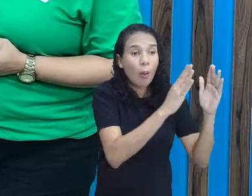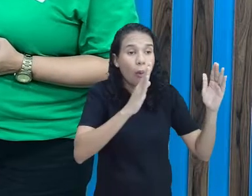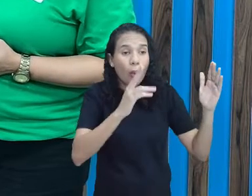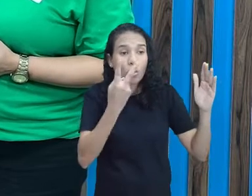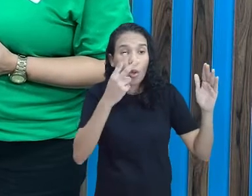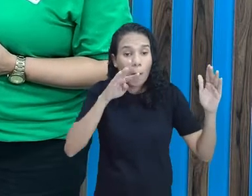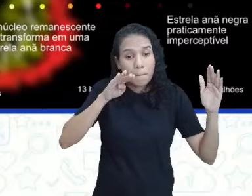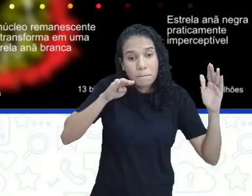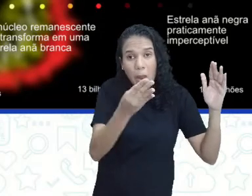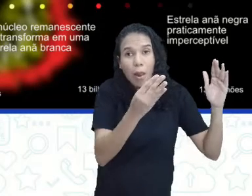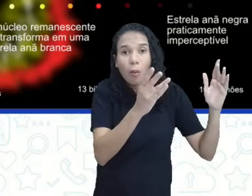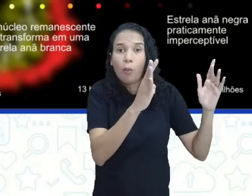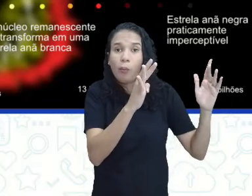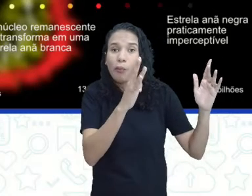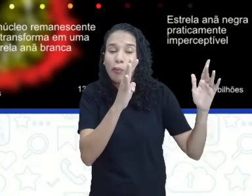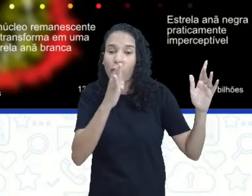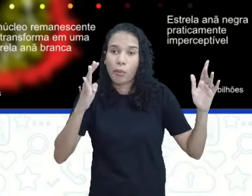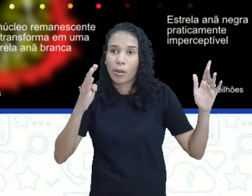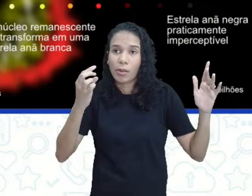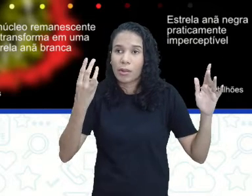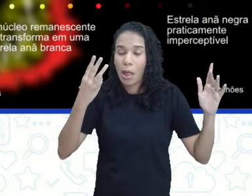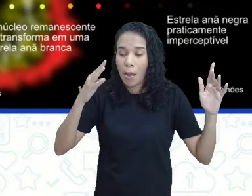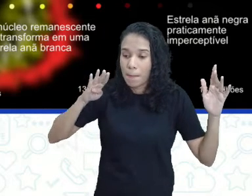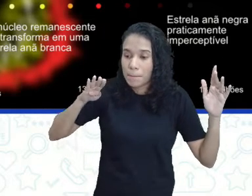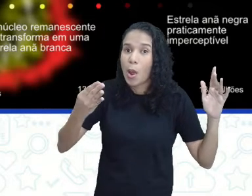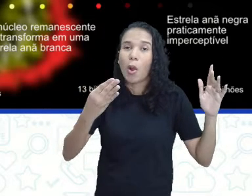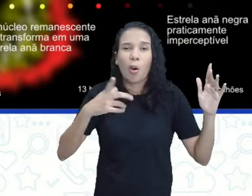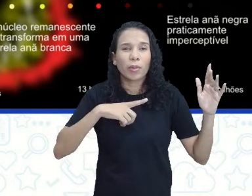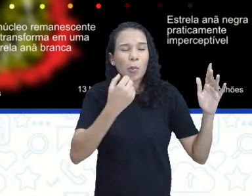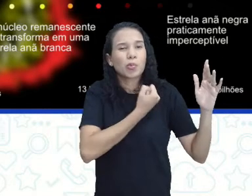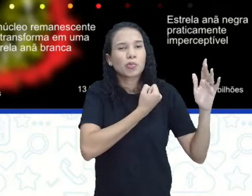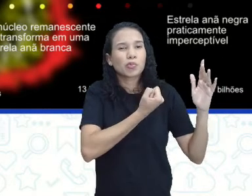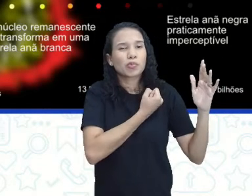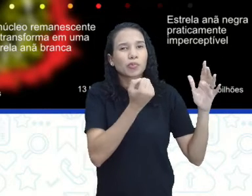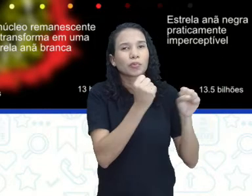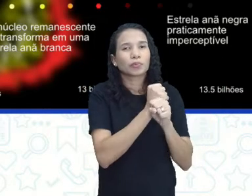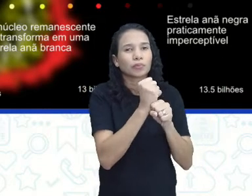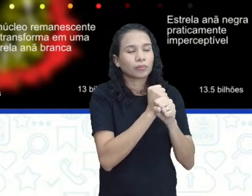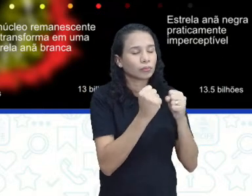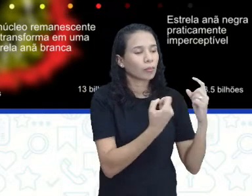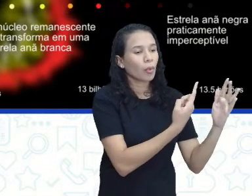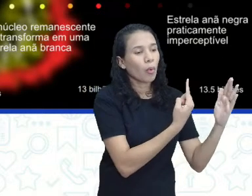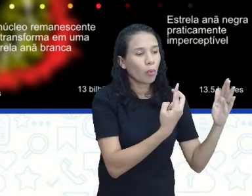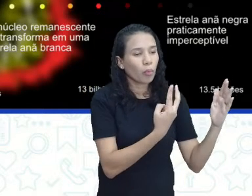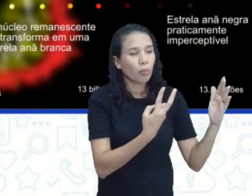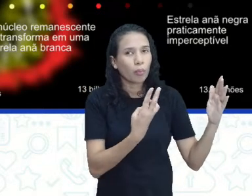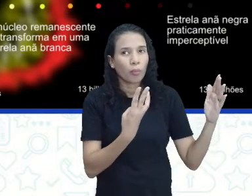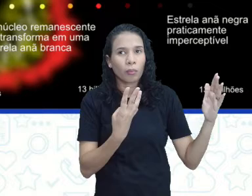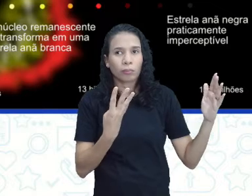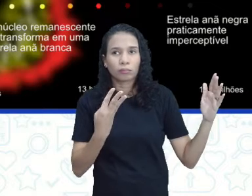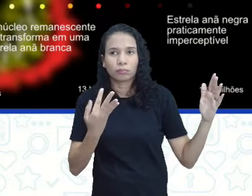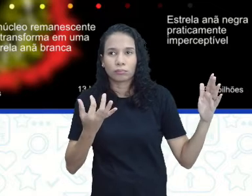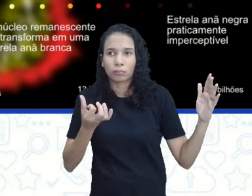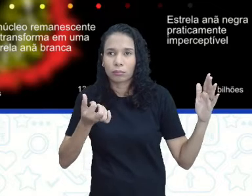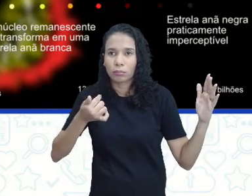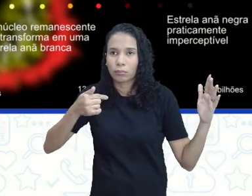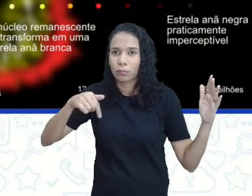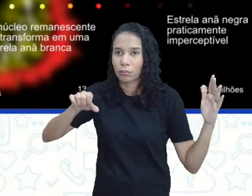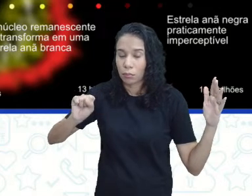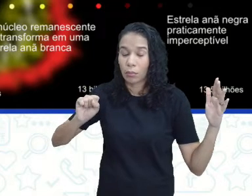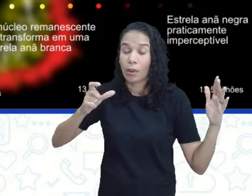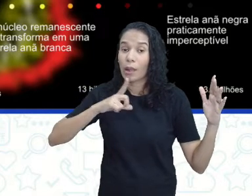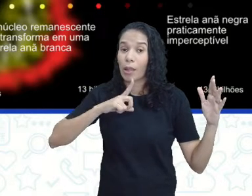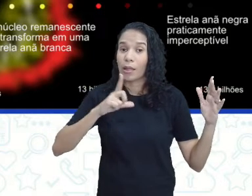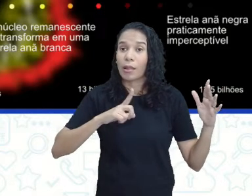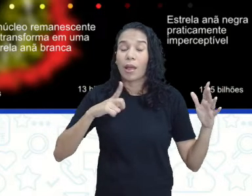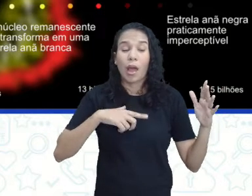estão acompanhando aí, embaixo tem a sequência, né, de bilhões de anos. Aí, olha só, a